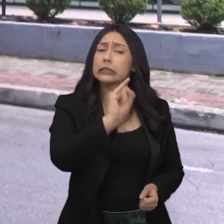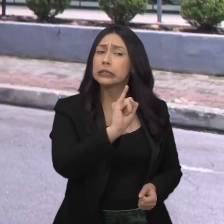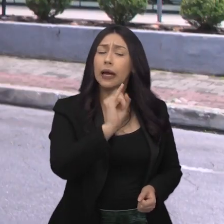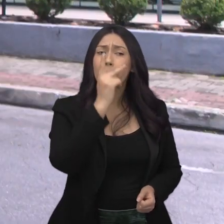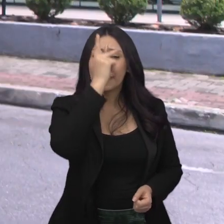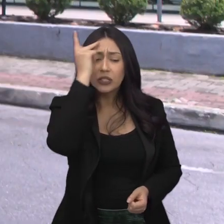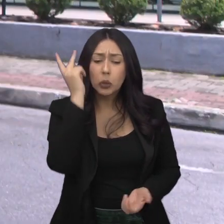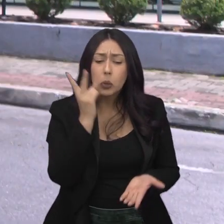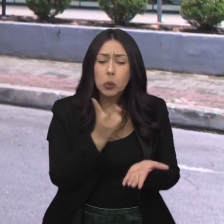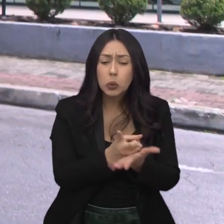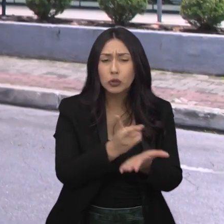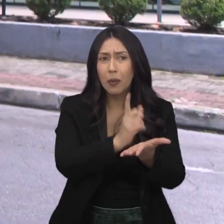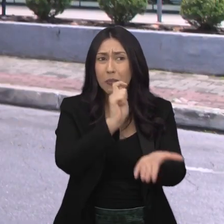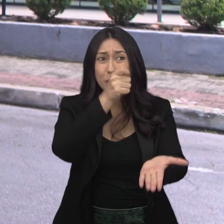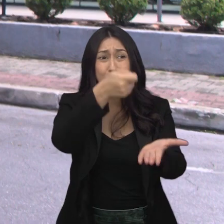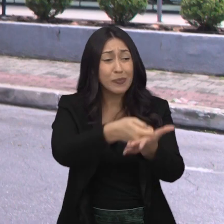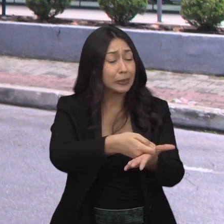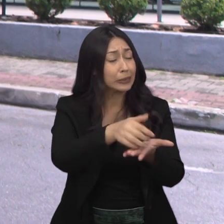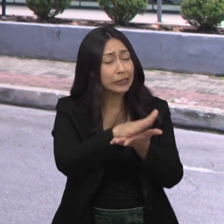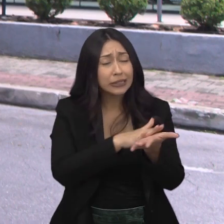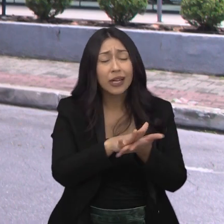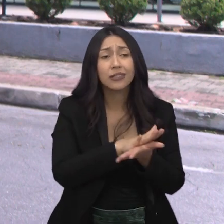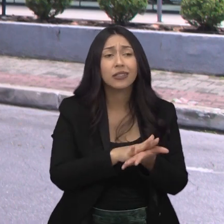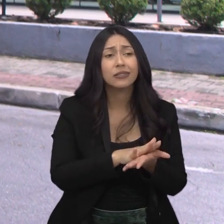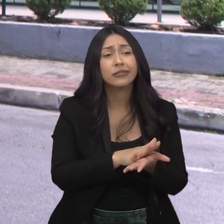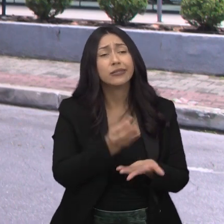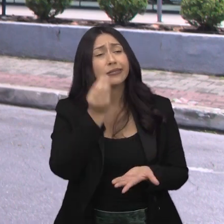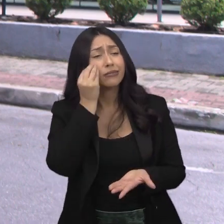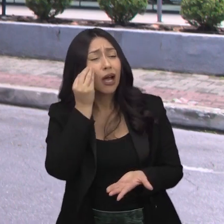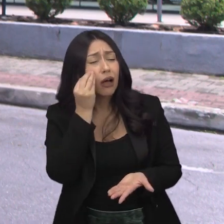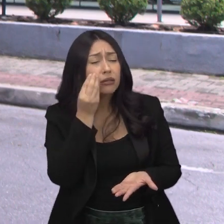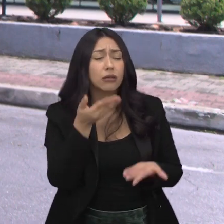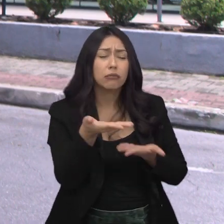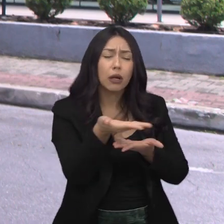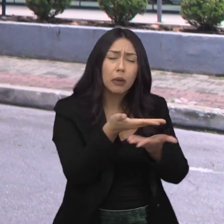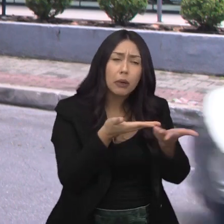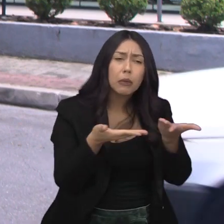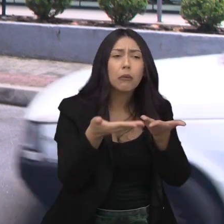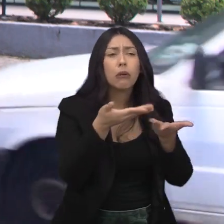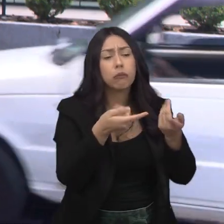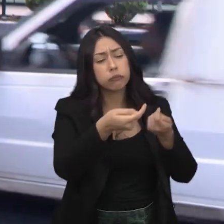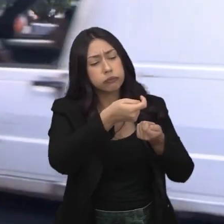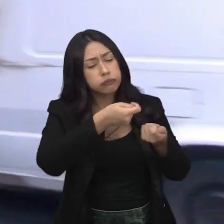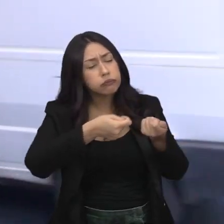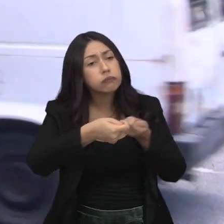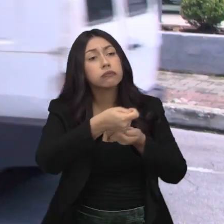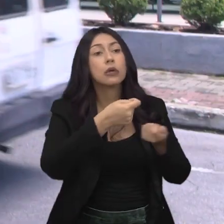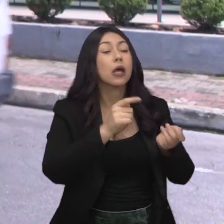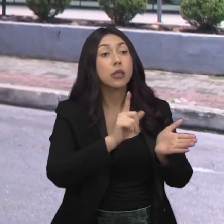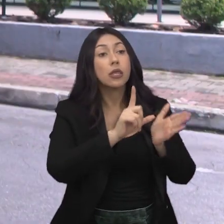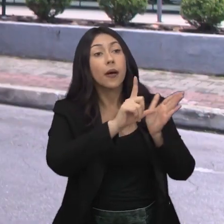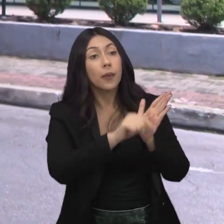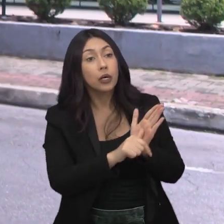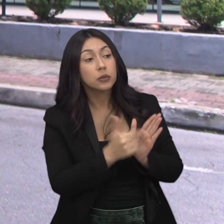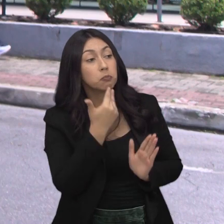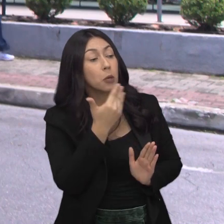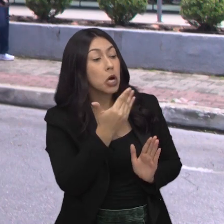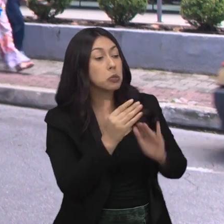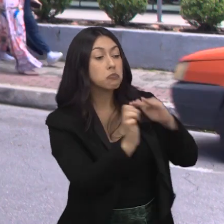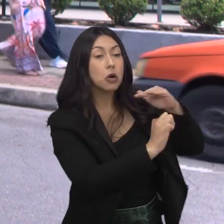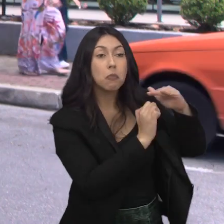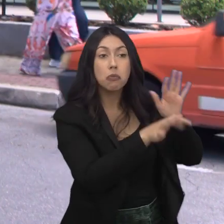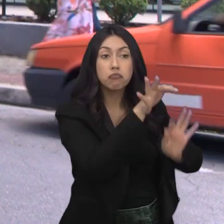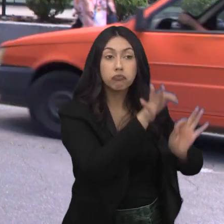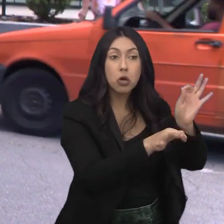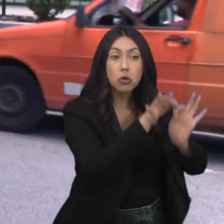eles ainda permaneçam inadimplentes, tentar de uma forma amigável essa negociação. Passar por um suporte jurídico,